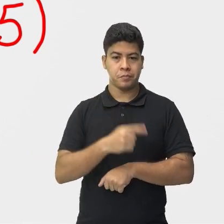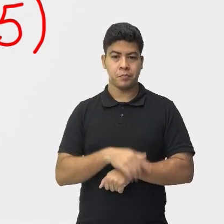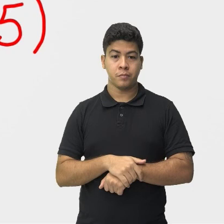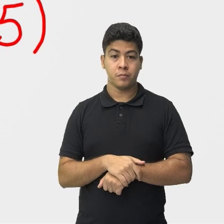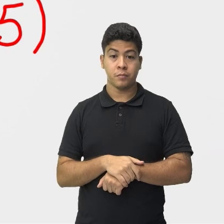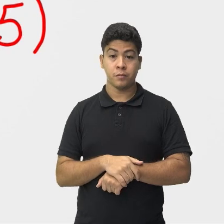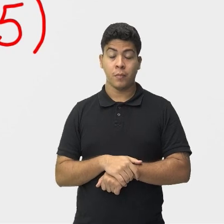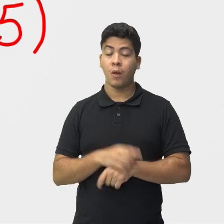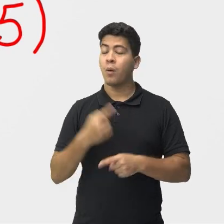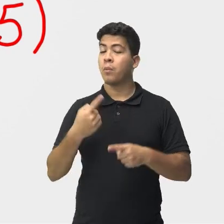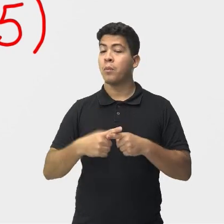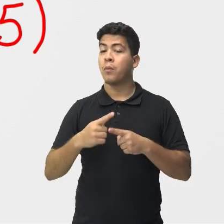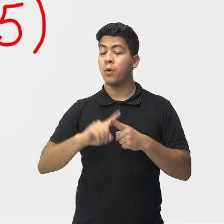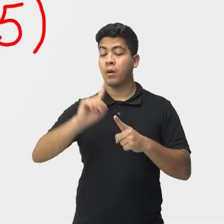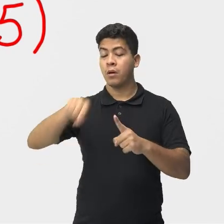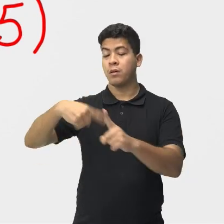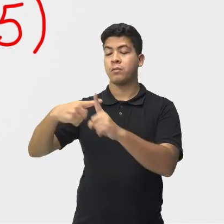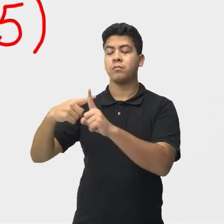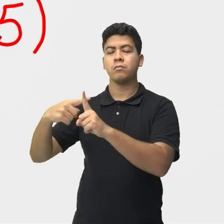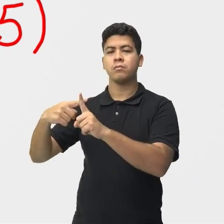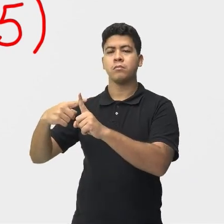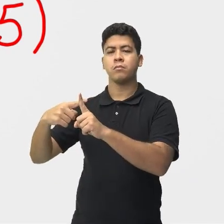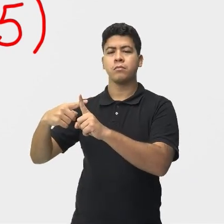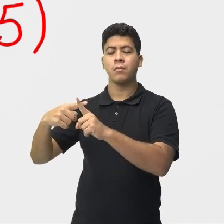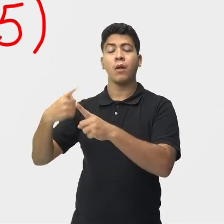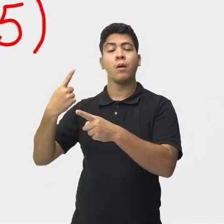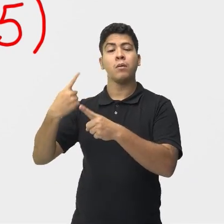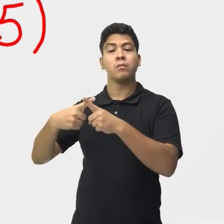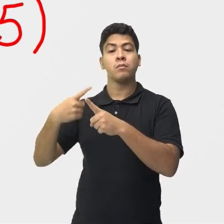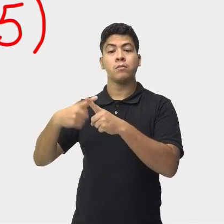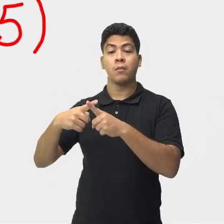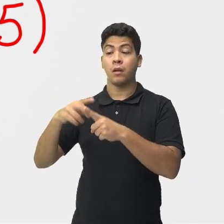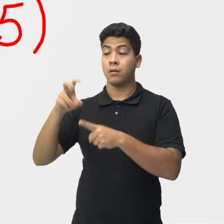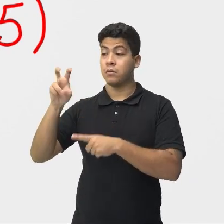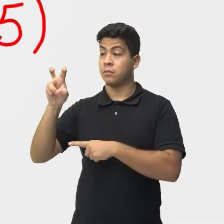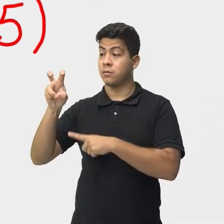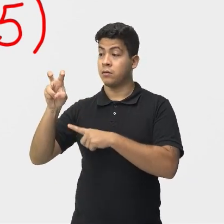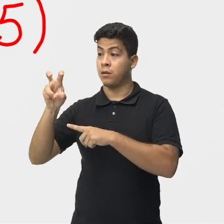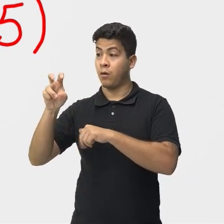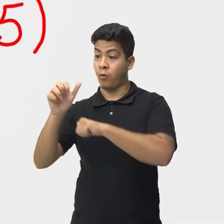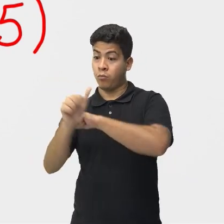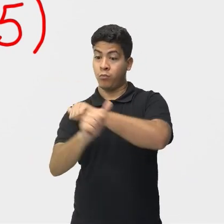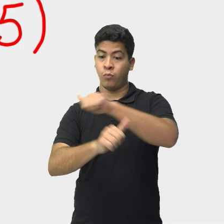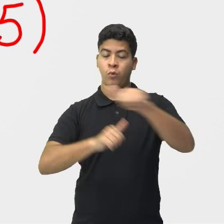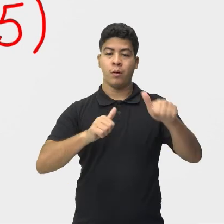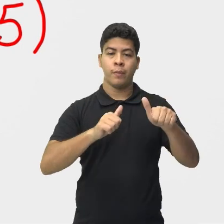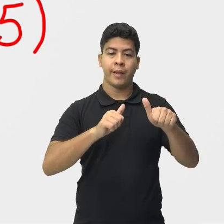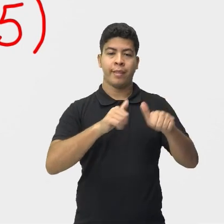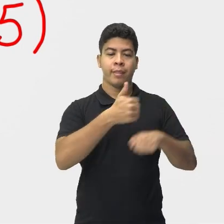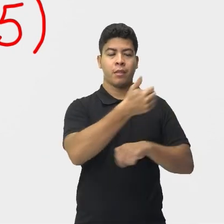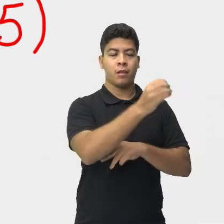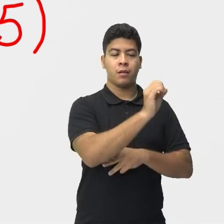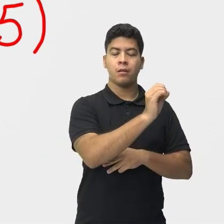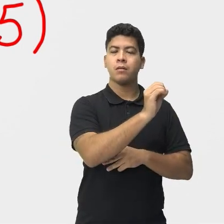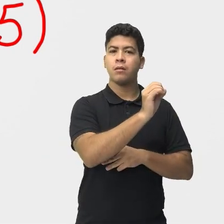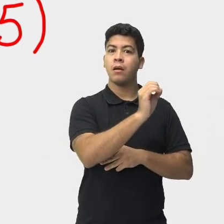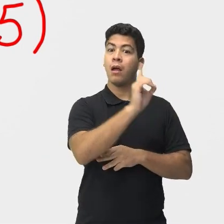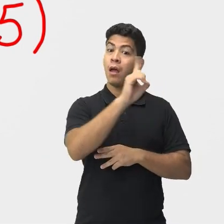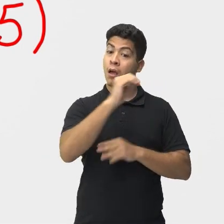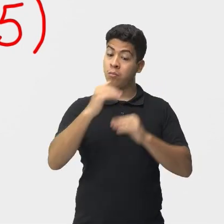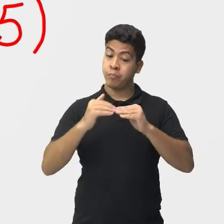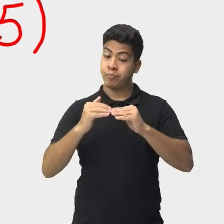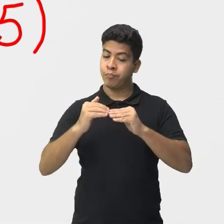para 10. Aumento de volume significa que o trabalho é um trabalho realizado ou um trabalho maior que